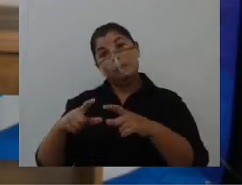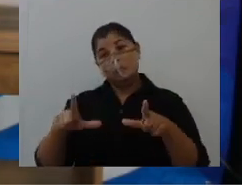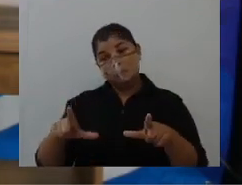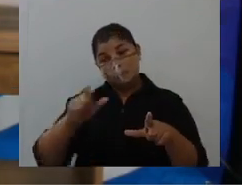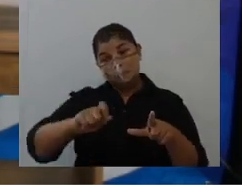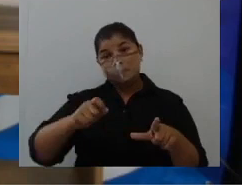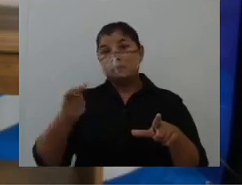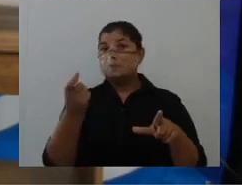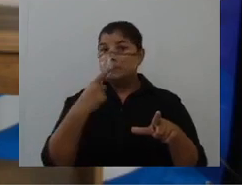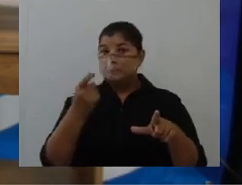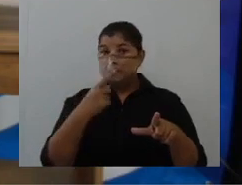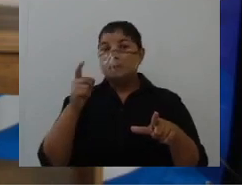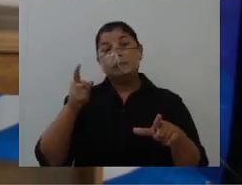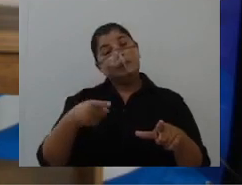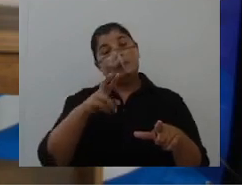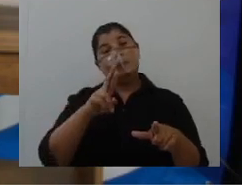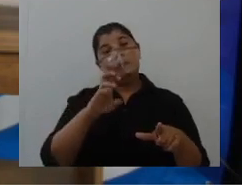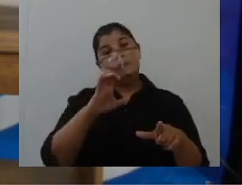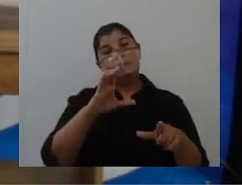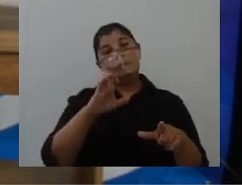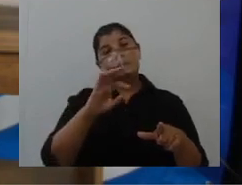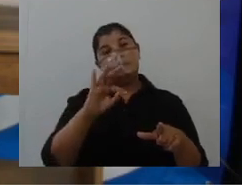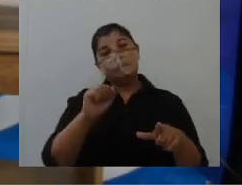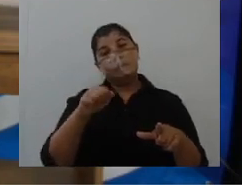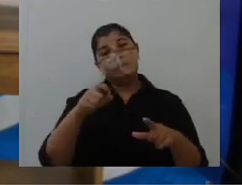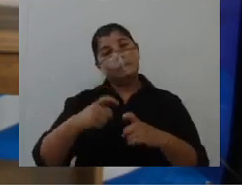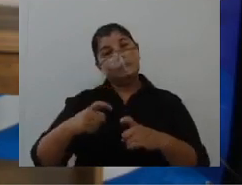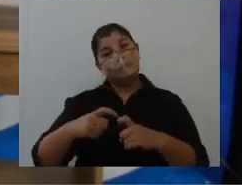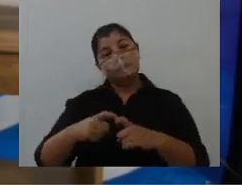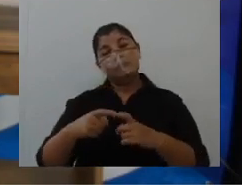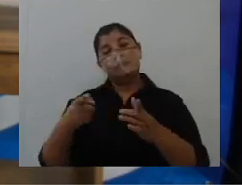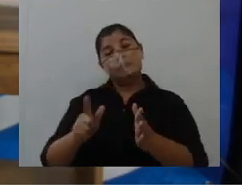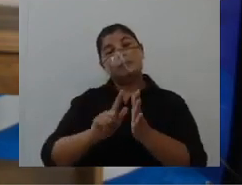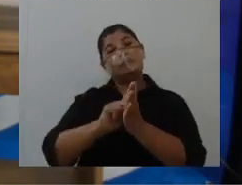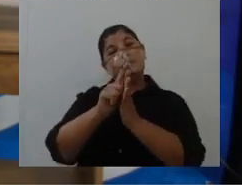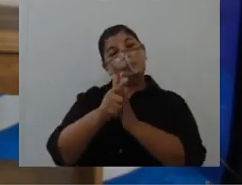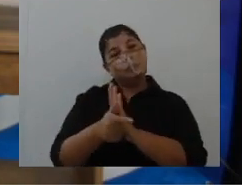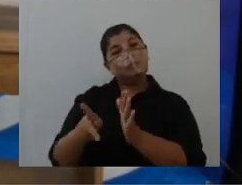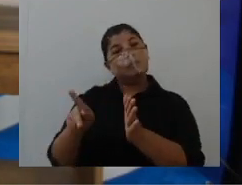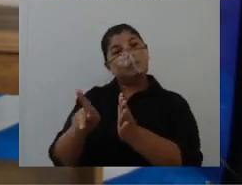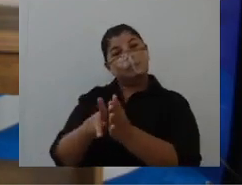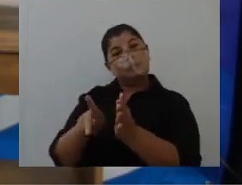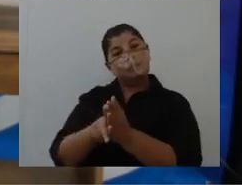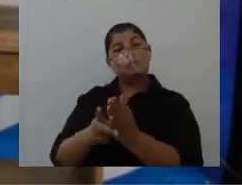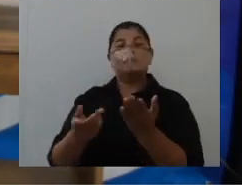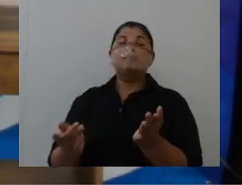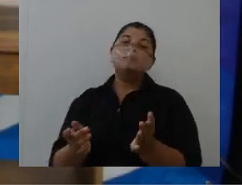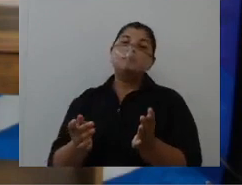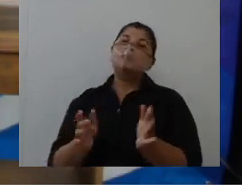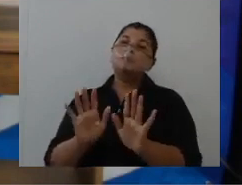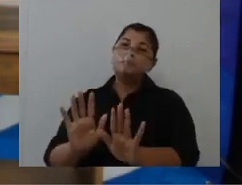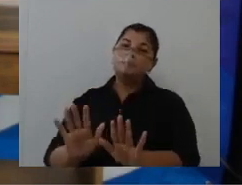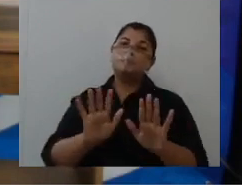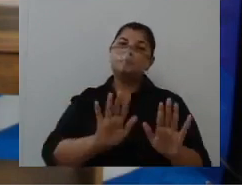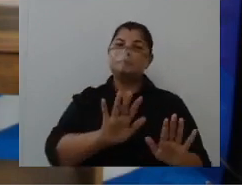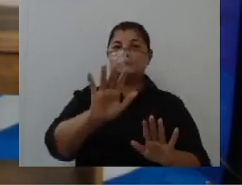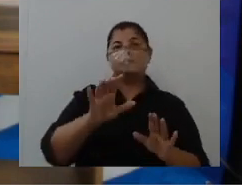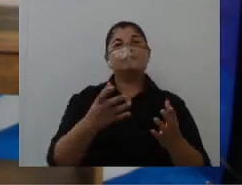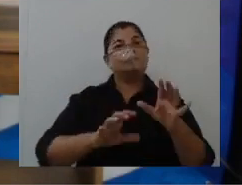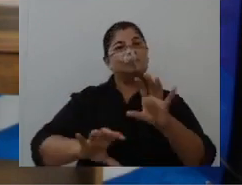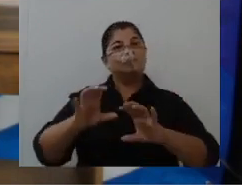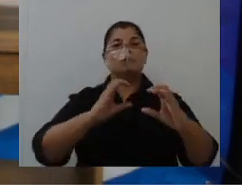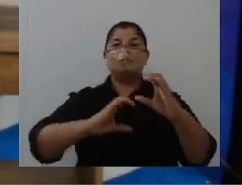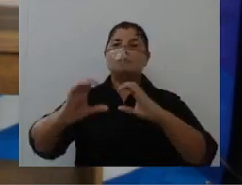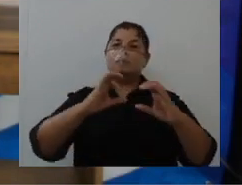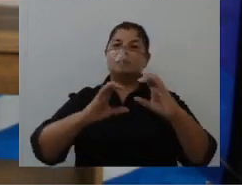ó, receita médica, é um outro gênero. Ou seja, tem um propósito comunicativo bem determinado, beleza? Olha